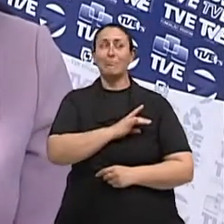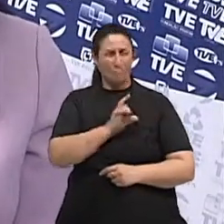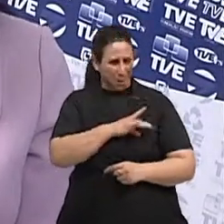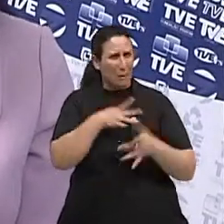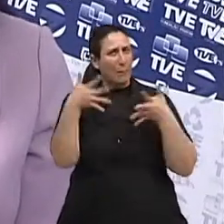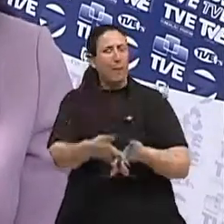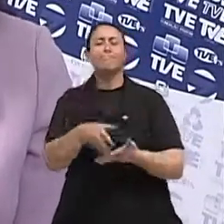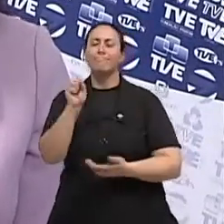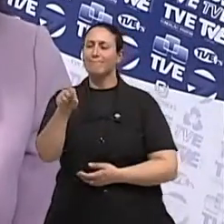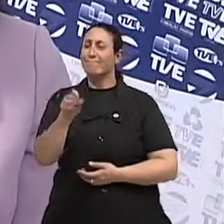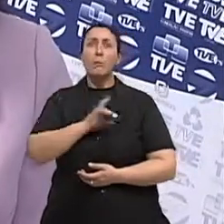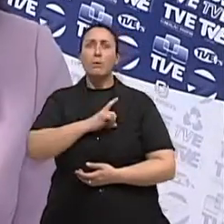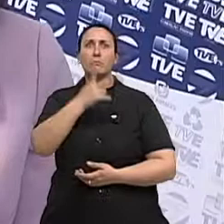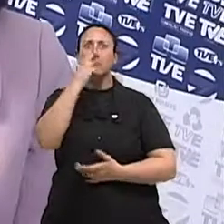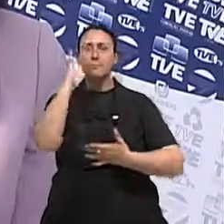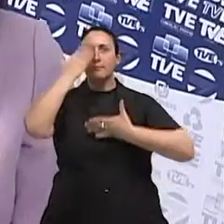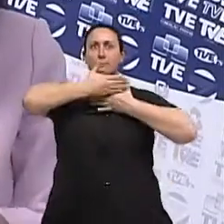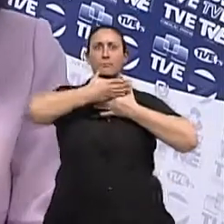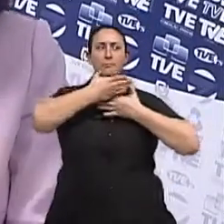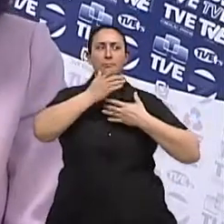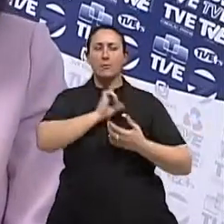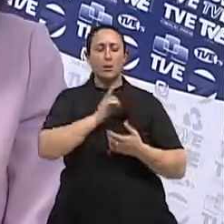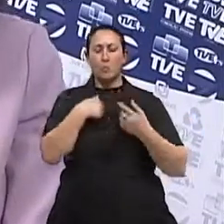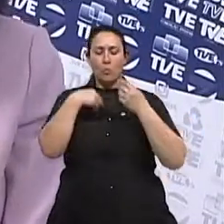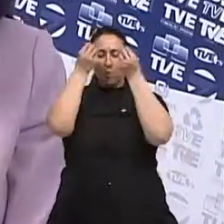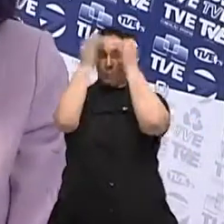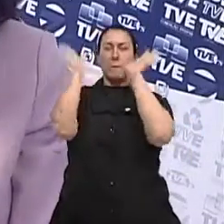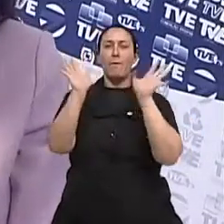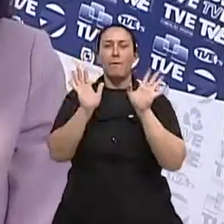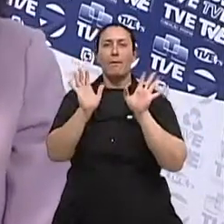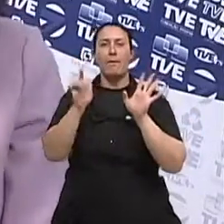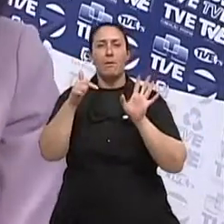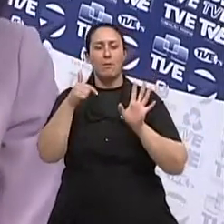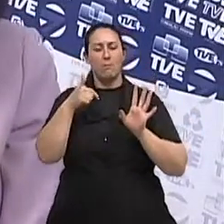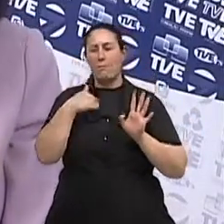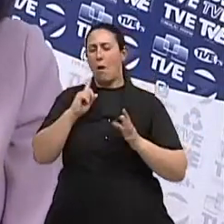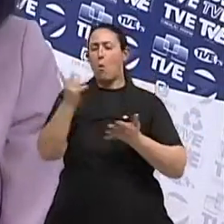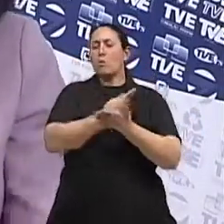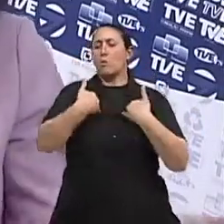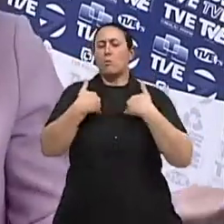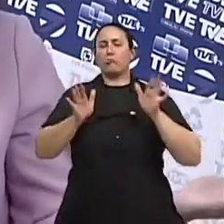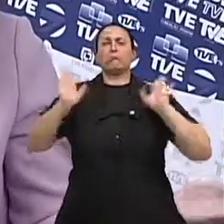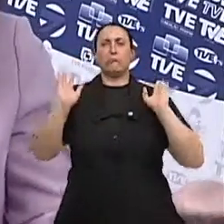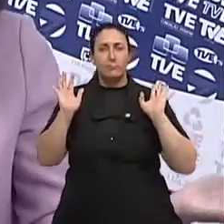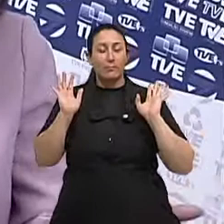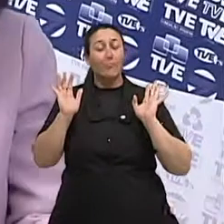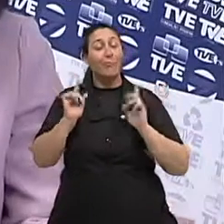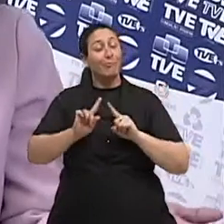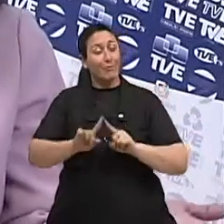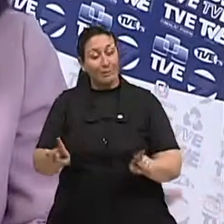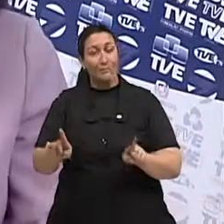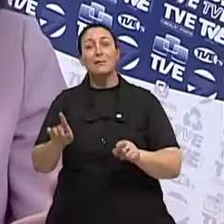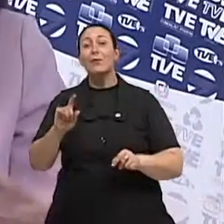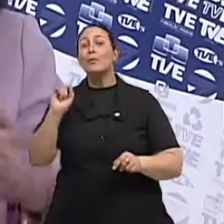interfere como se bloqueasse, assim. Uhum. Eu não quero saber disso. Isso Exato. Não vai acontecer comigo. Uhum. E a gente sabe, nós estávamos